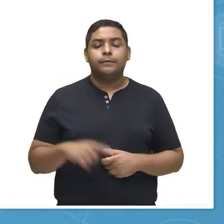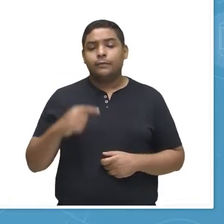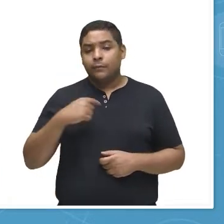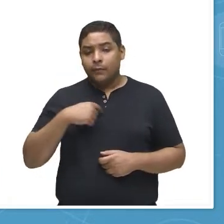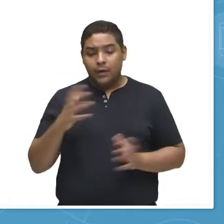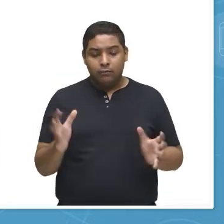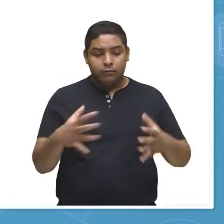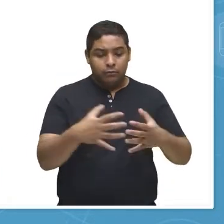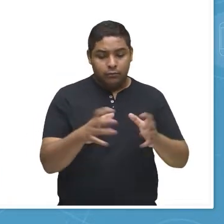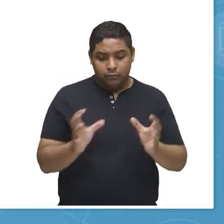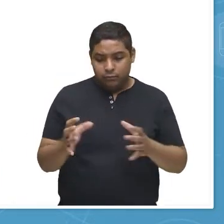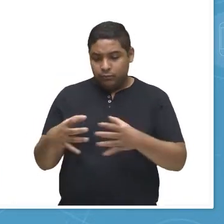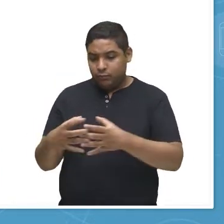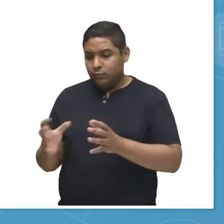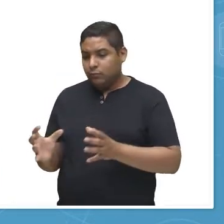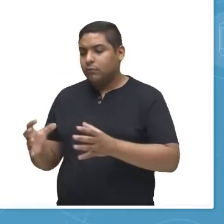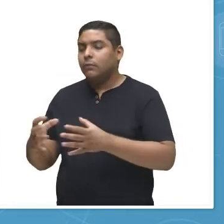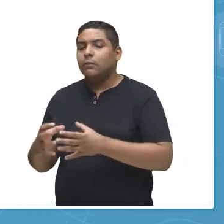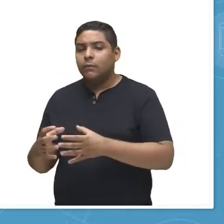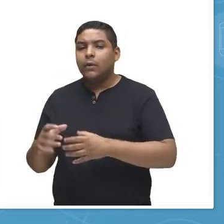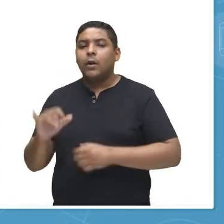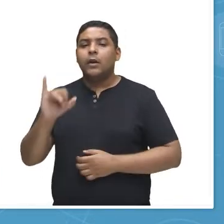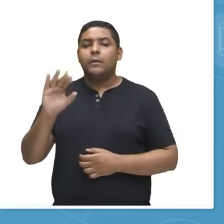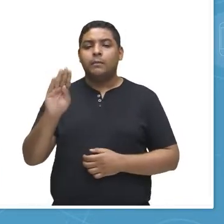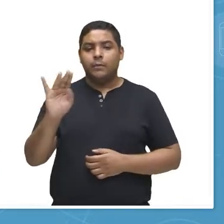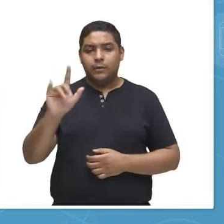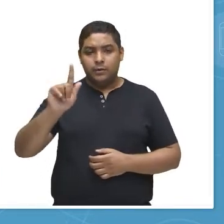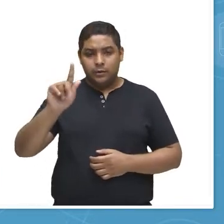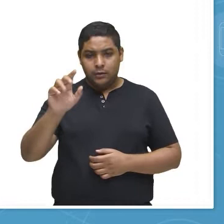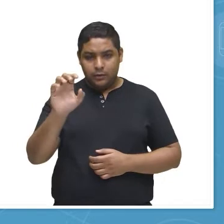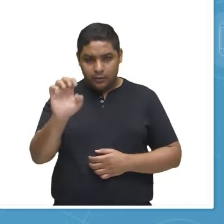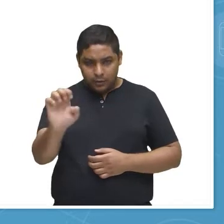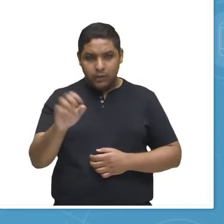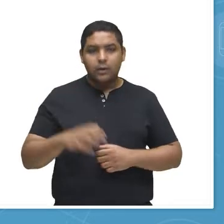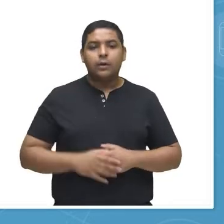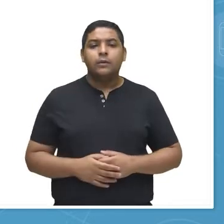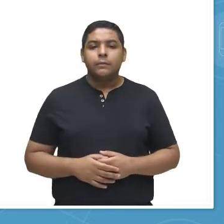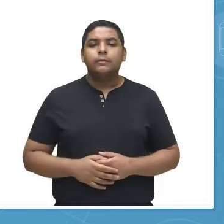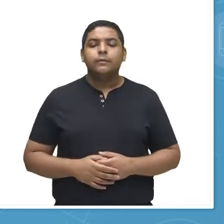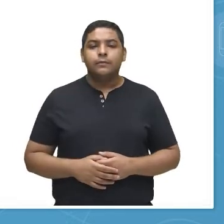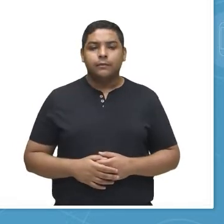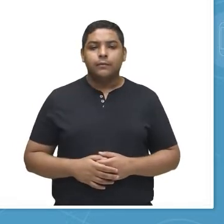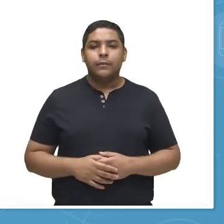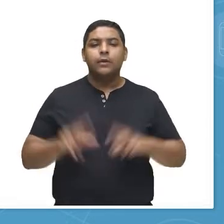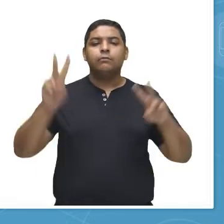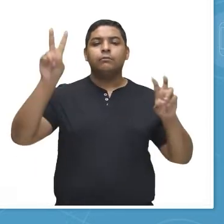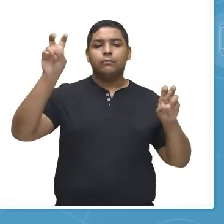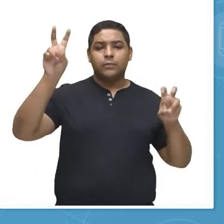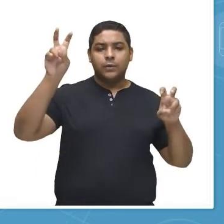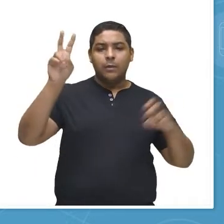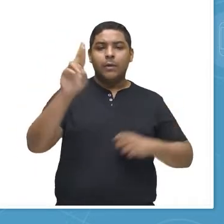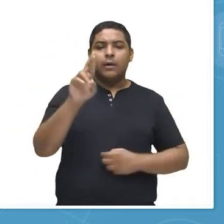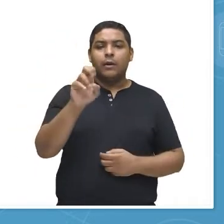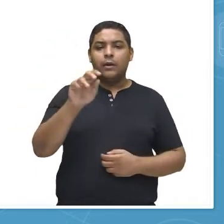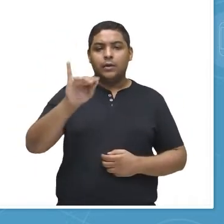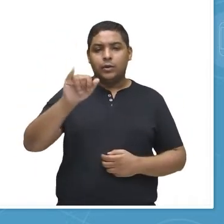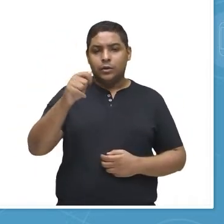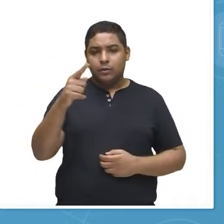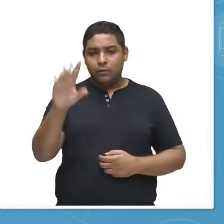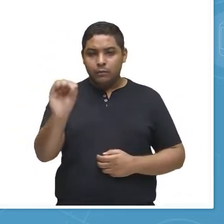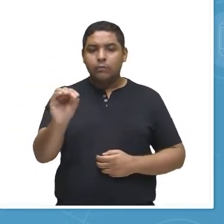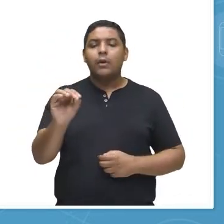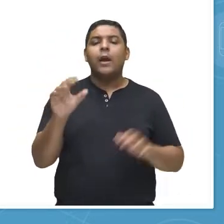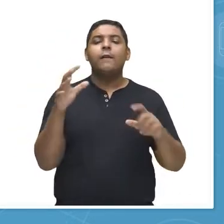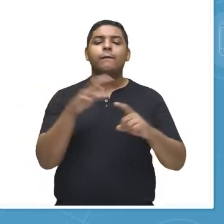classificação apresentada pelo IBGE na publicação Região de Influências e Cidades, de 2007,